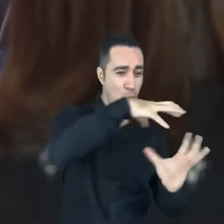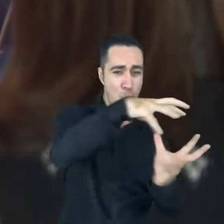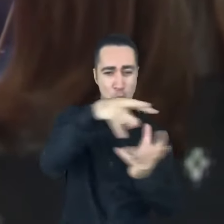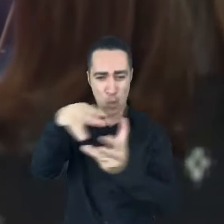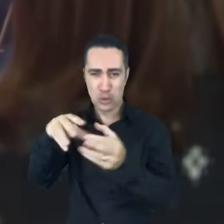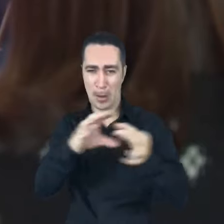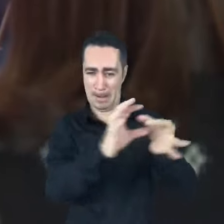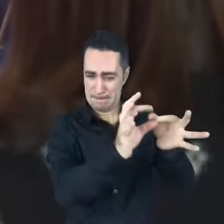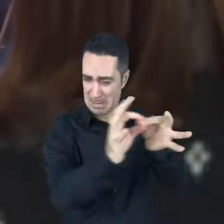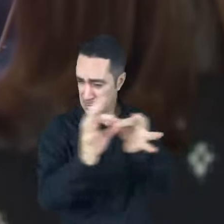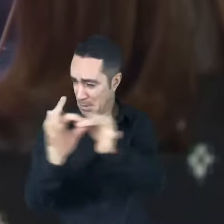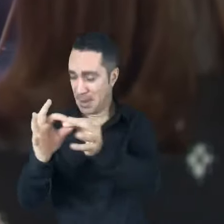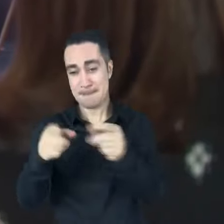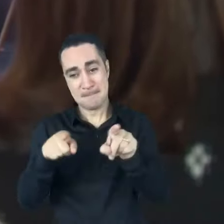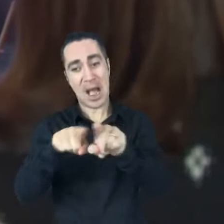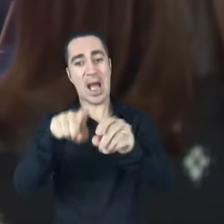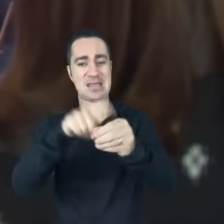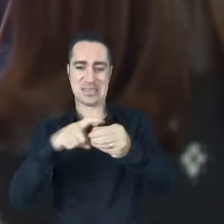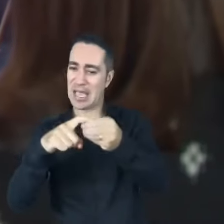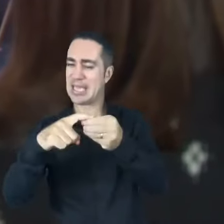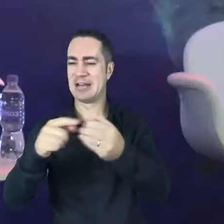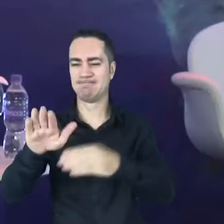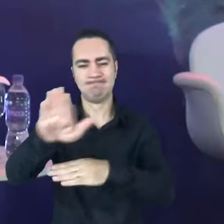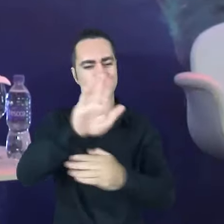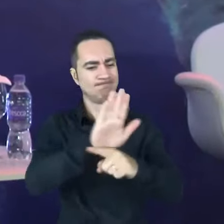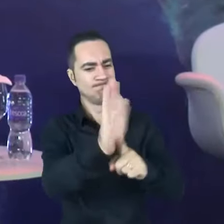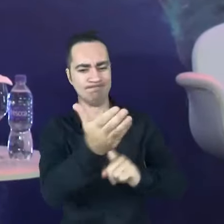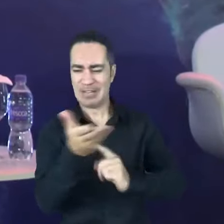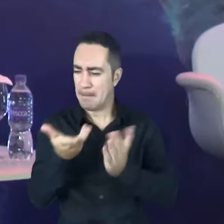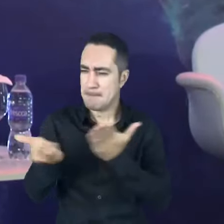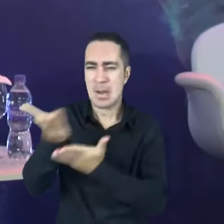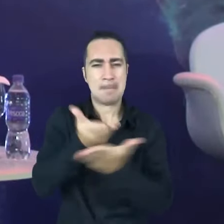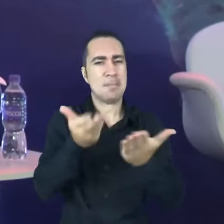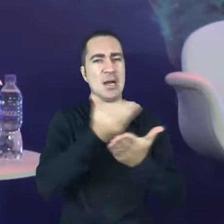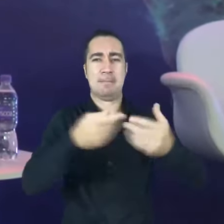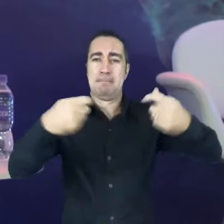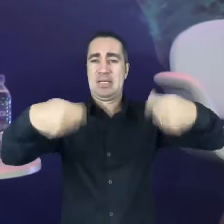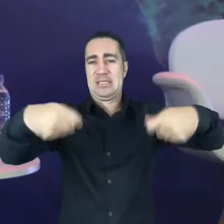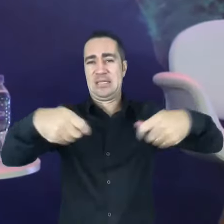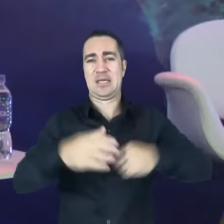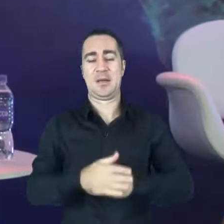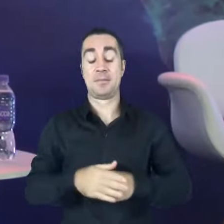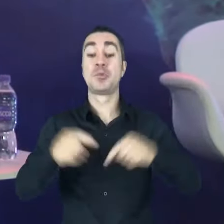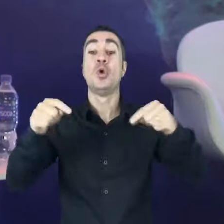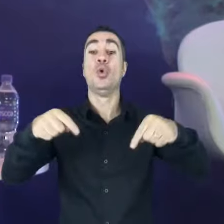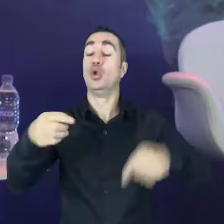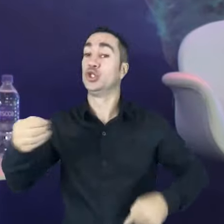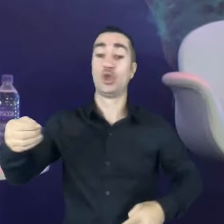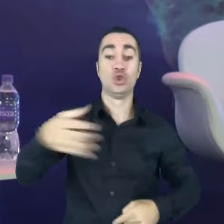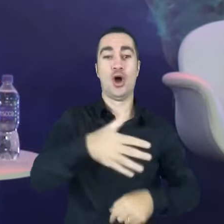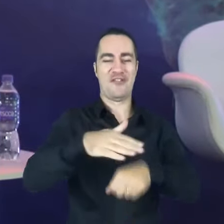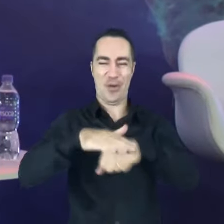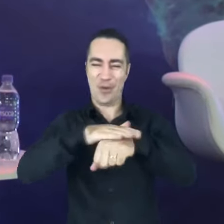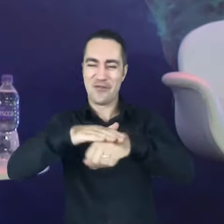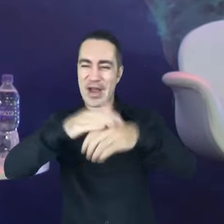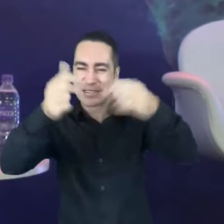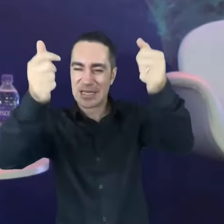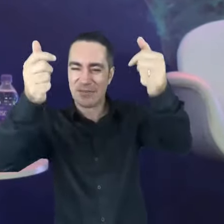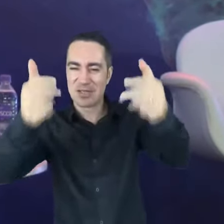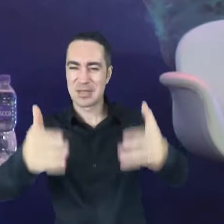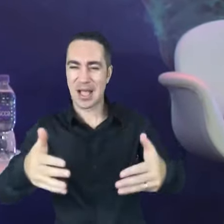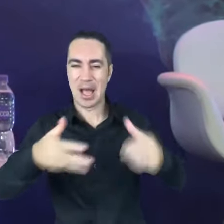parcerias. É neste contexto que iniciamos uma nova conversa no Sustainable Talks, evento que a Scania América Latina